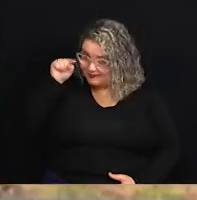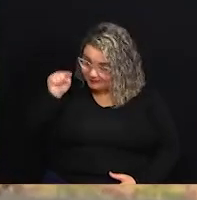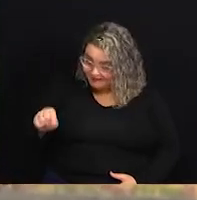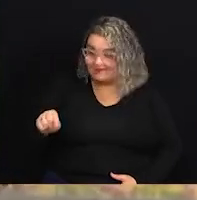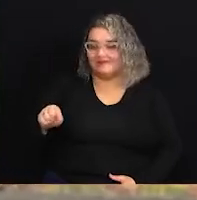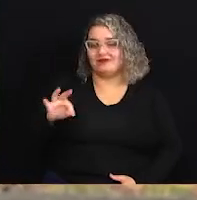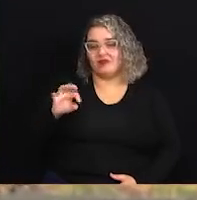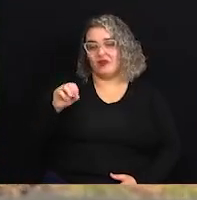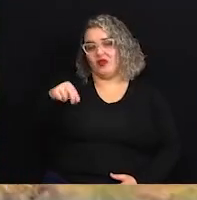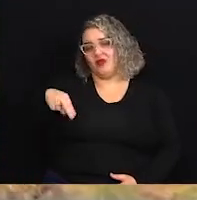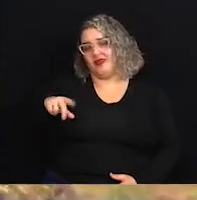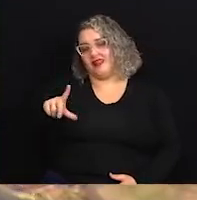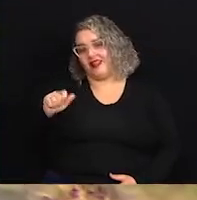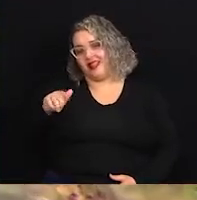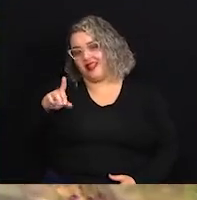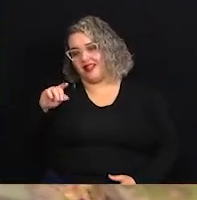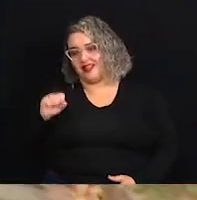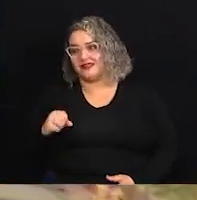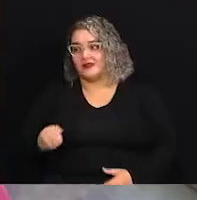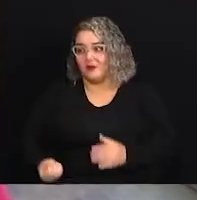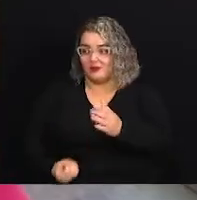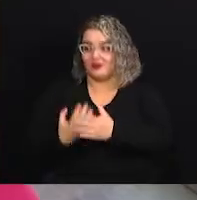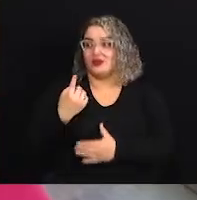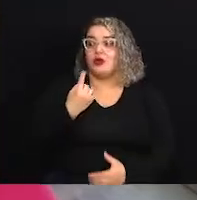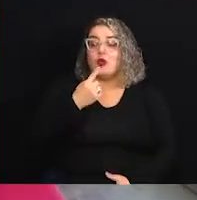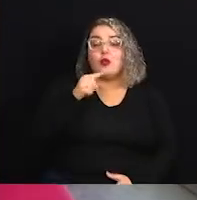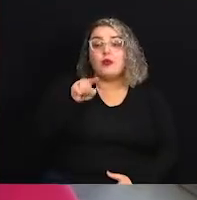toneladas produzidos e apenas